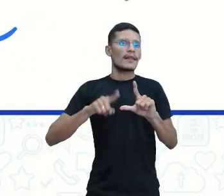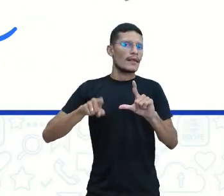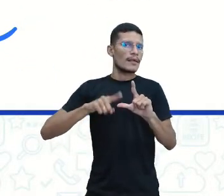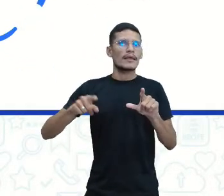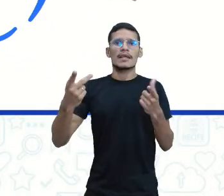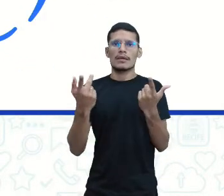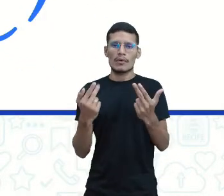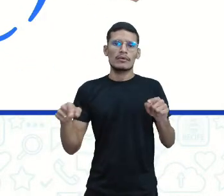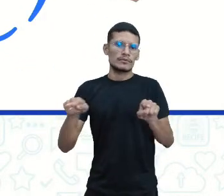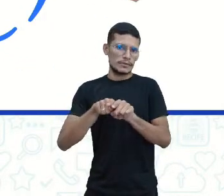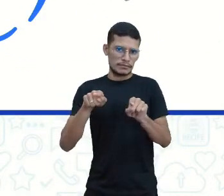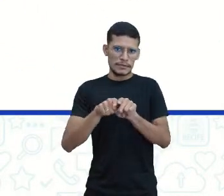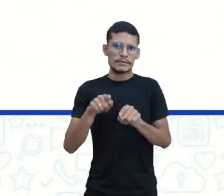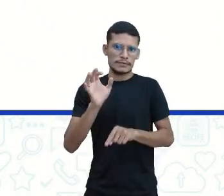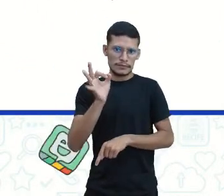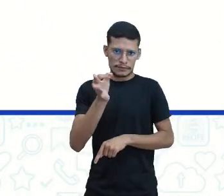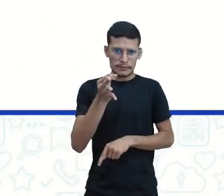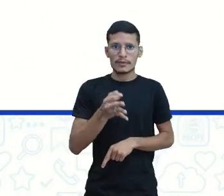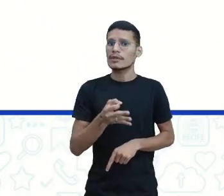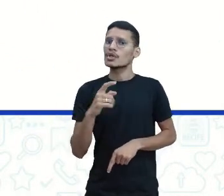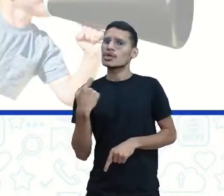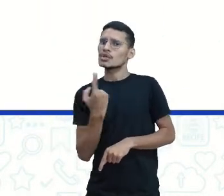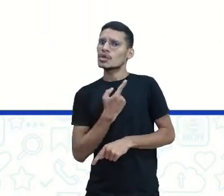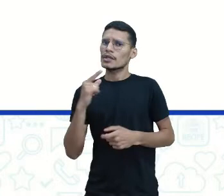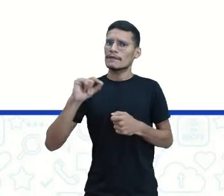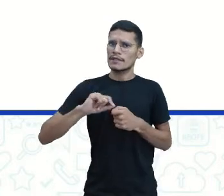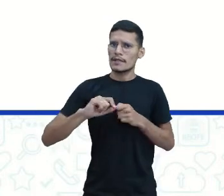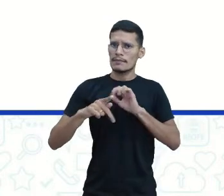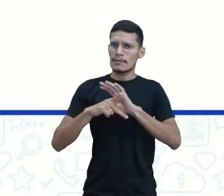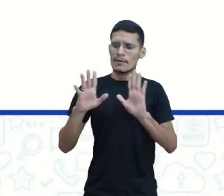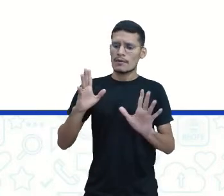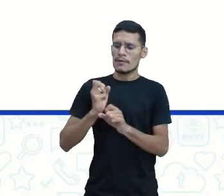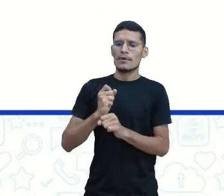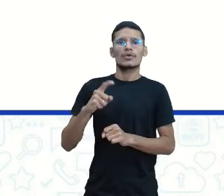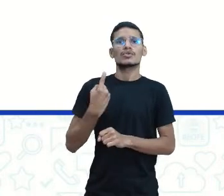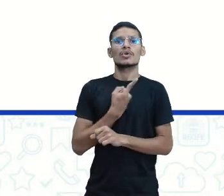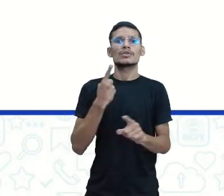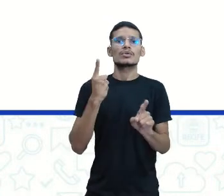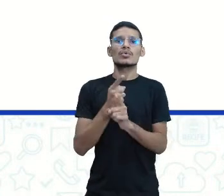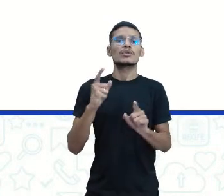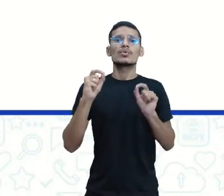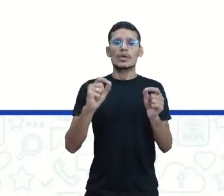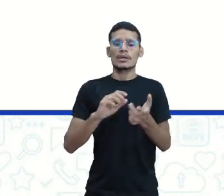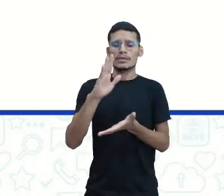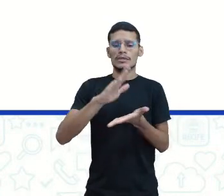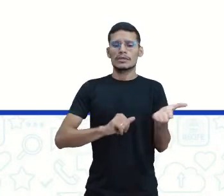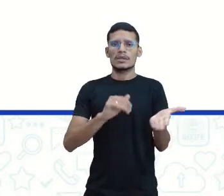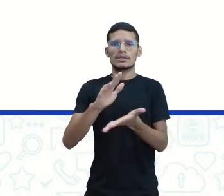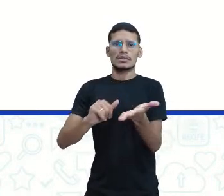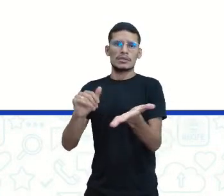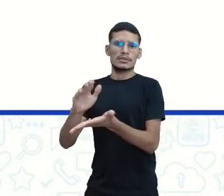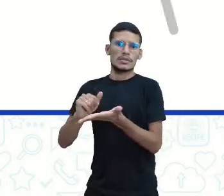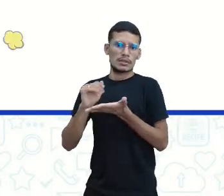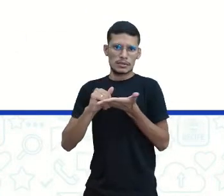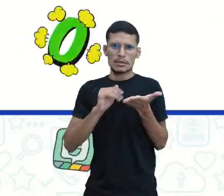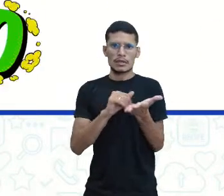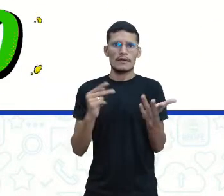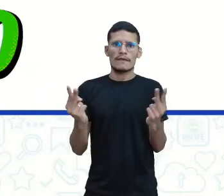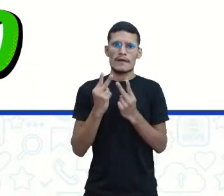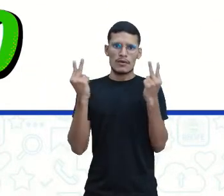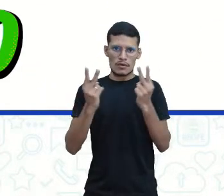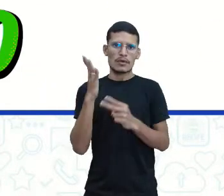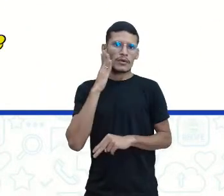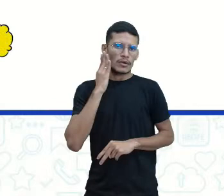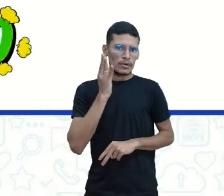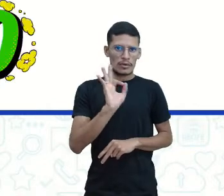também igual, certo? Então, quando a gente efetuar essa soma aí, a gente vai eliminar esses valores,